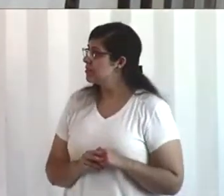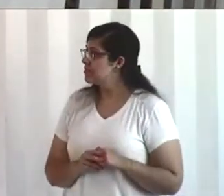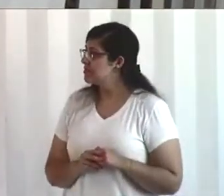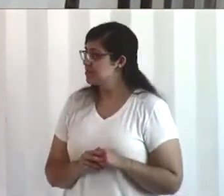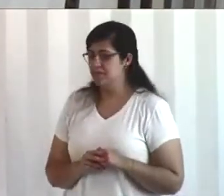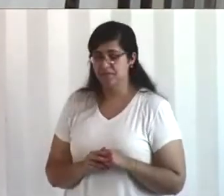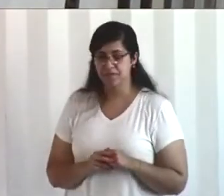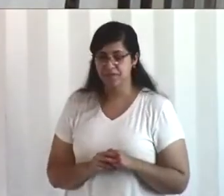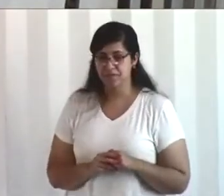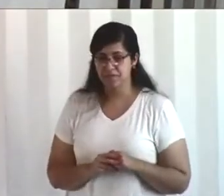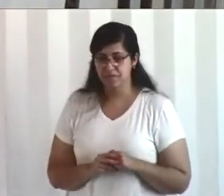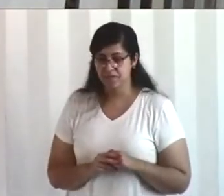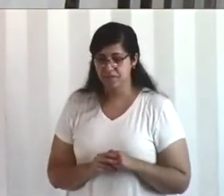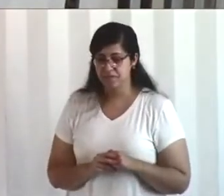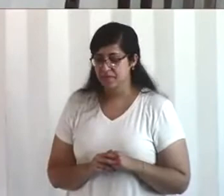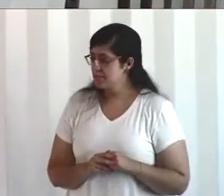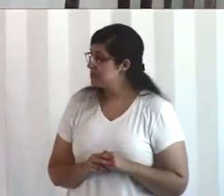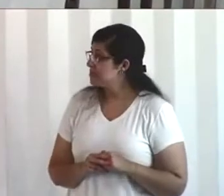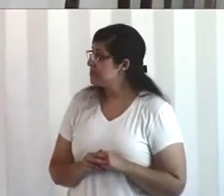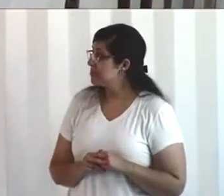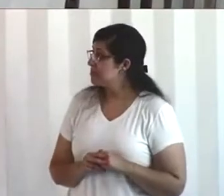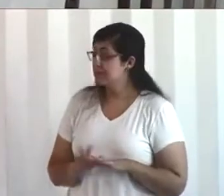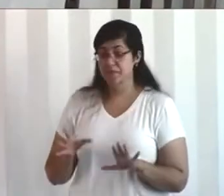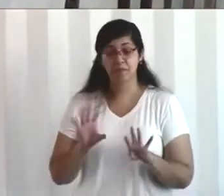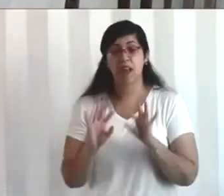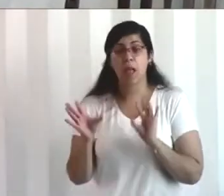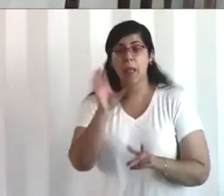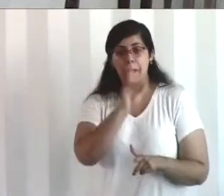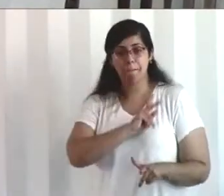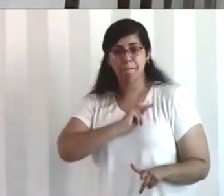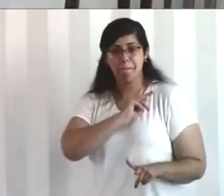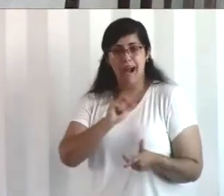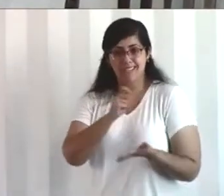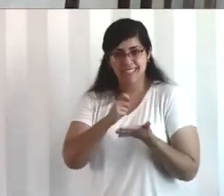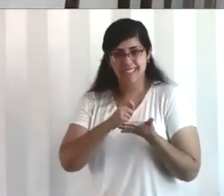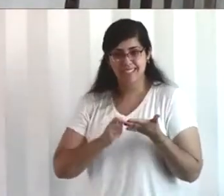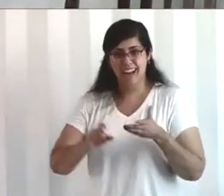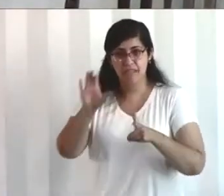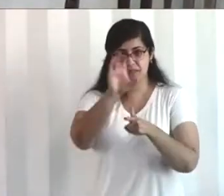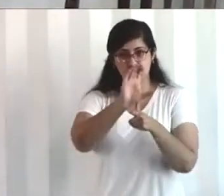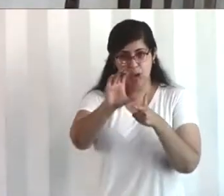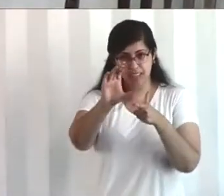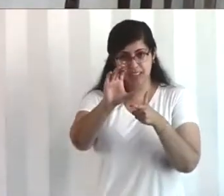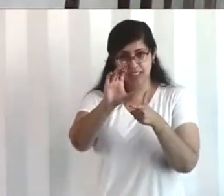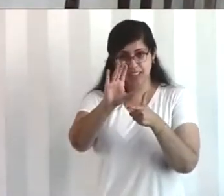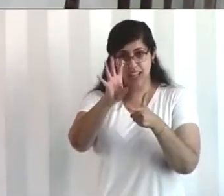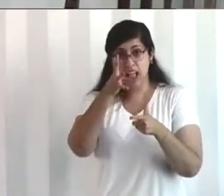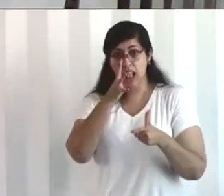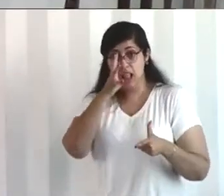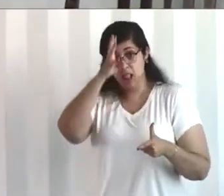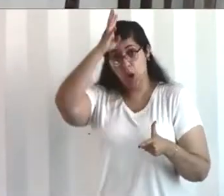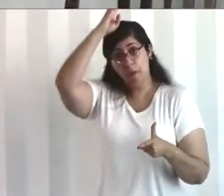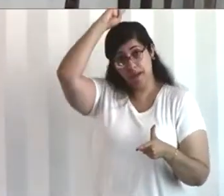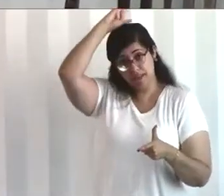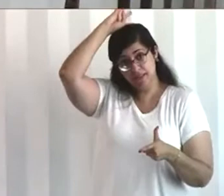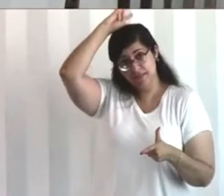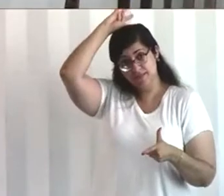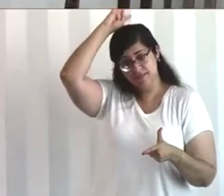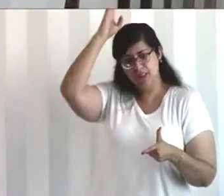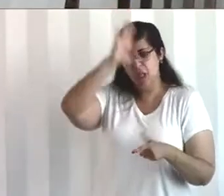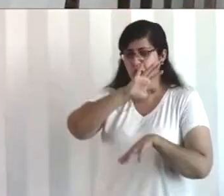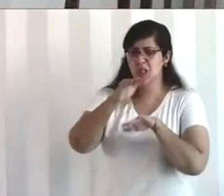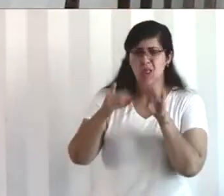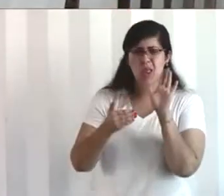Quando Paulo escreve aos Romanos, Paulo está em Corinto, e escreve aos Romanos dizendo: olha, eu quero saudar todos vocês